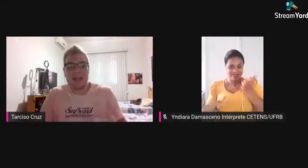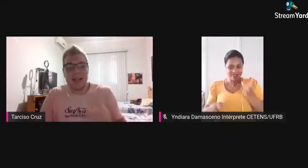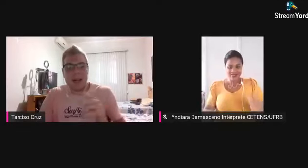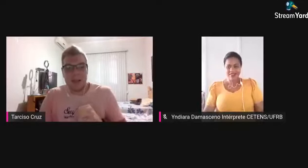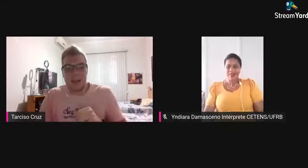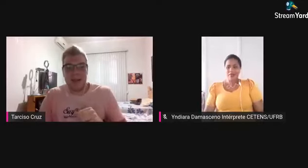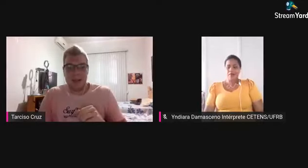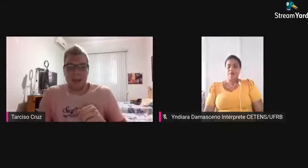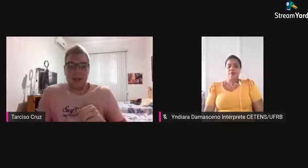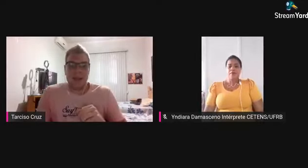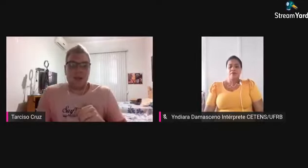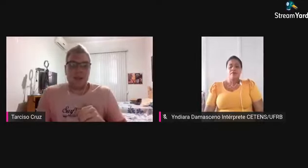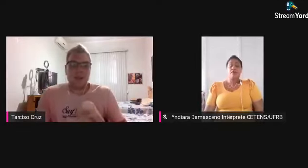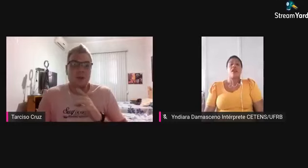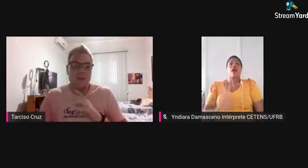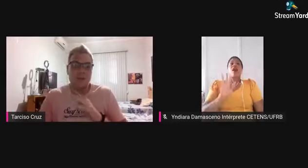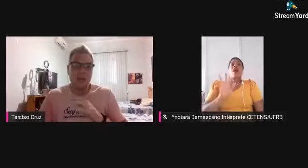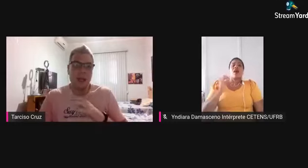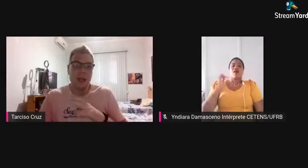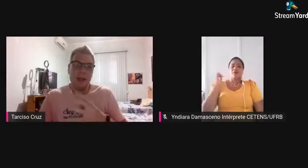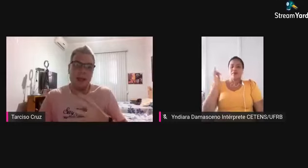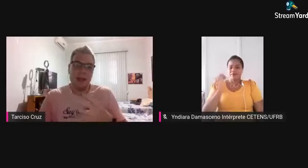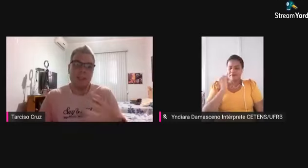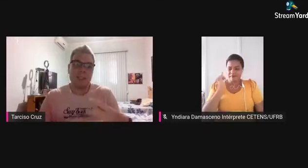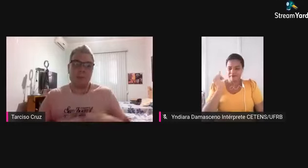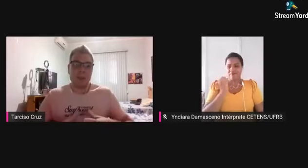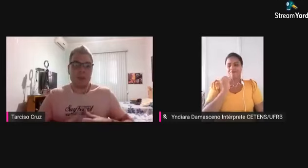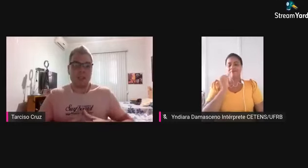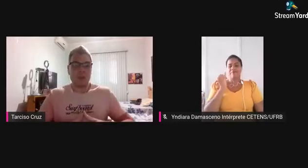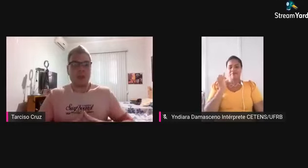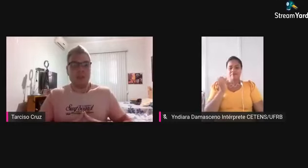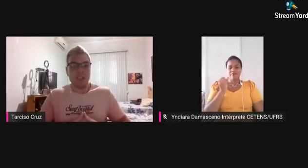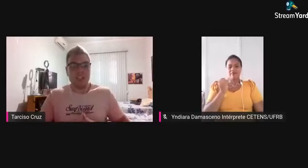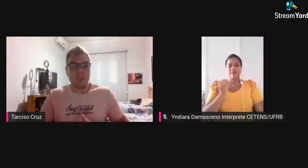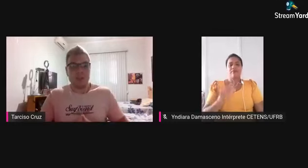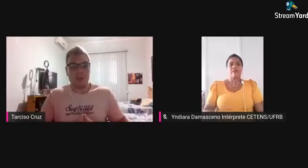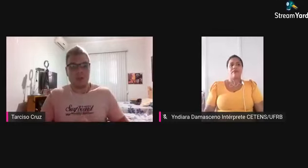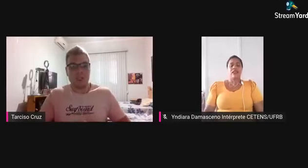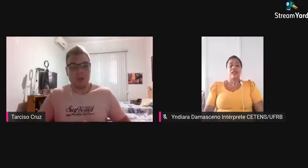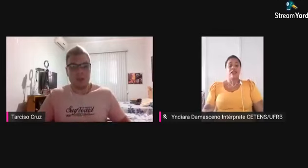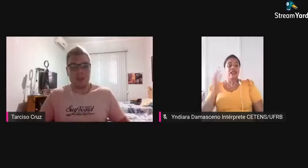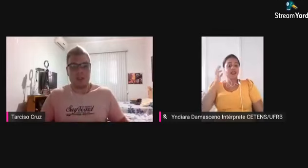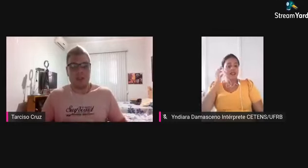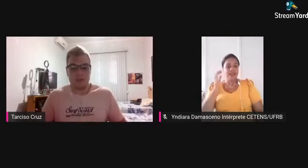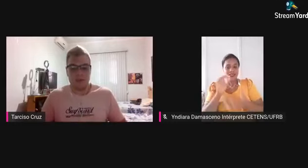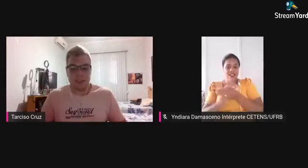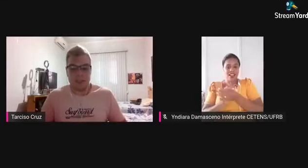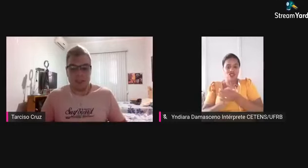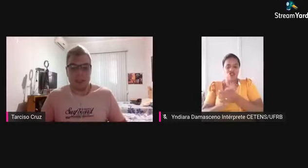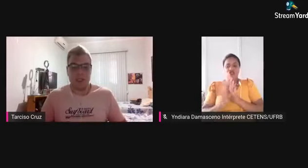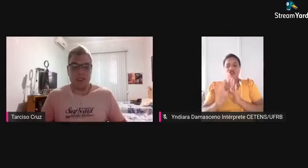Aí, detalhe, inclusive, mesmo para os ciganos convertidos, né, os ciganos que estão, vamos